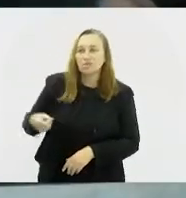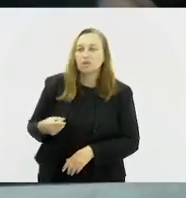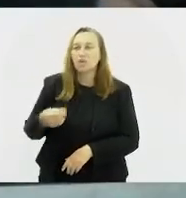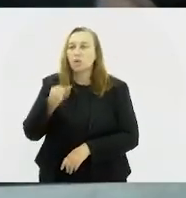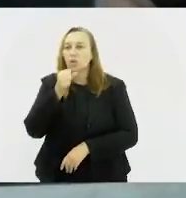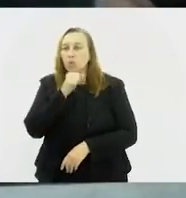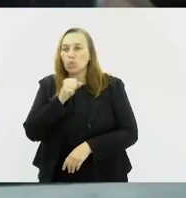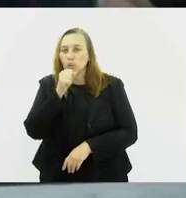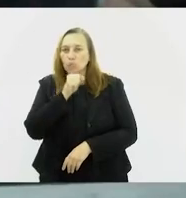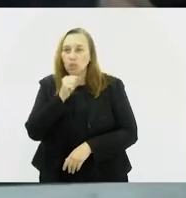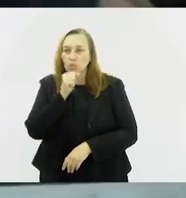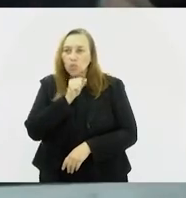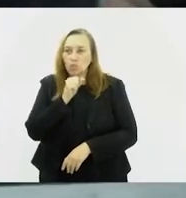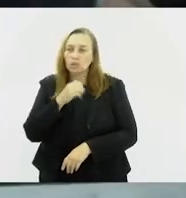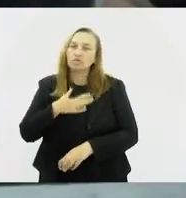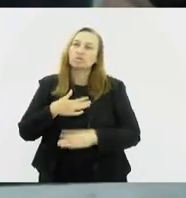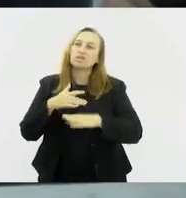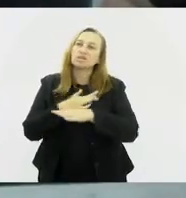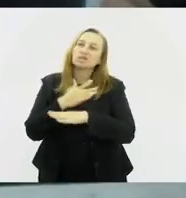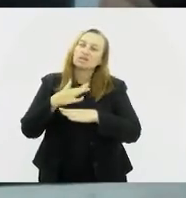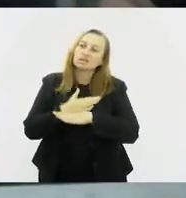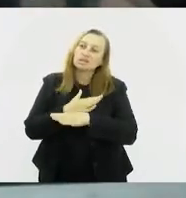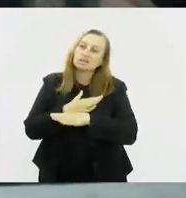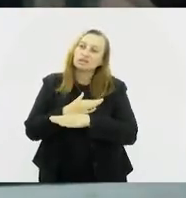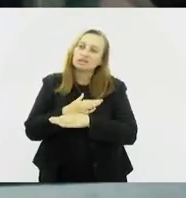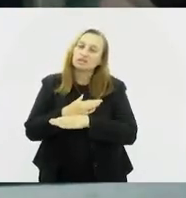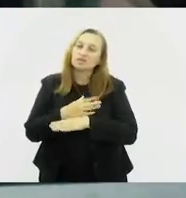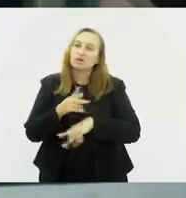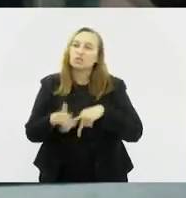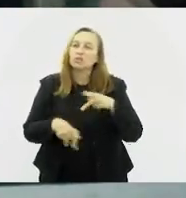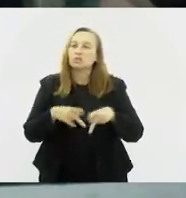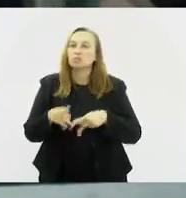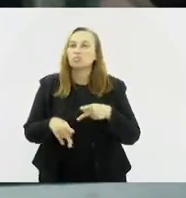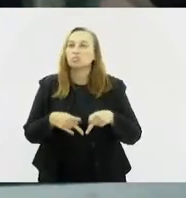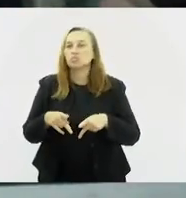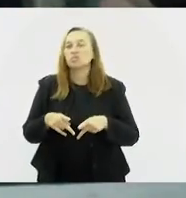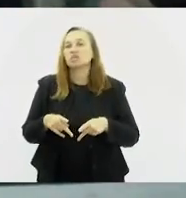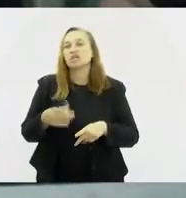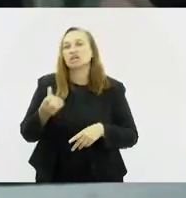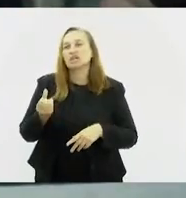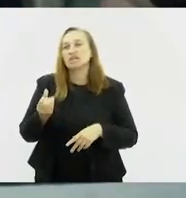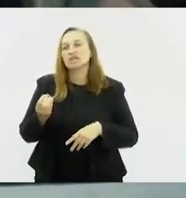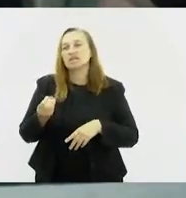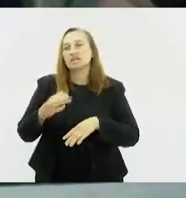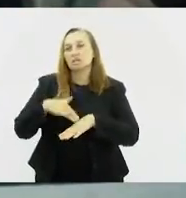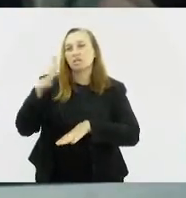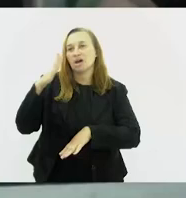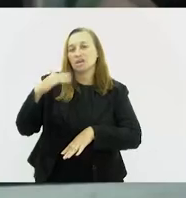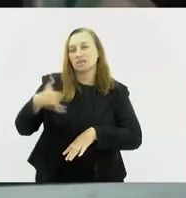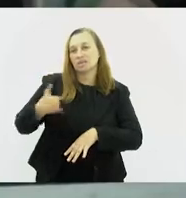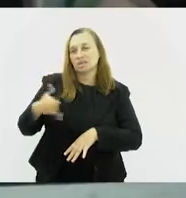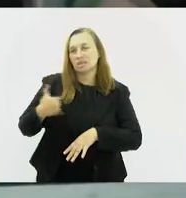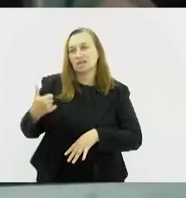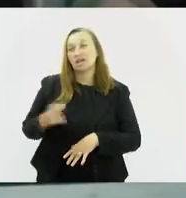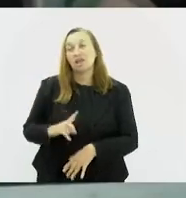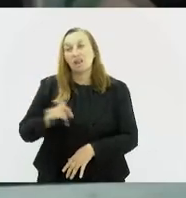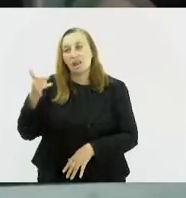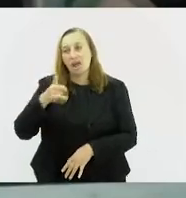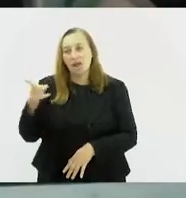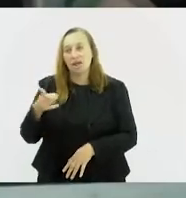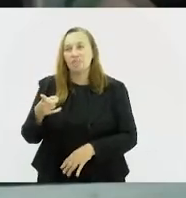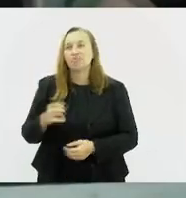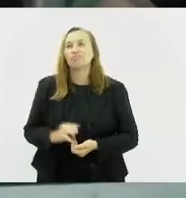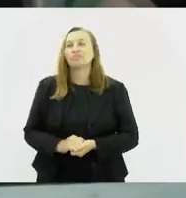idosos na minha cidade, população acima de 60 anos, e por lá a gente